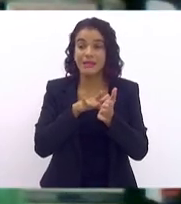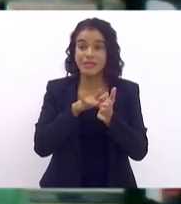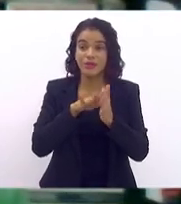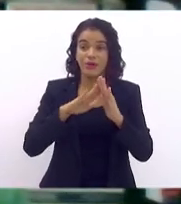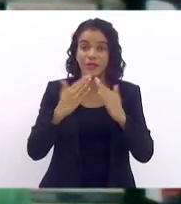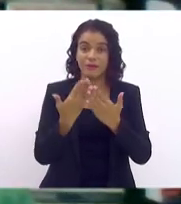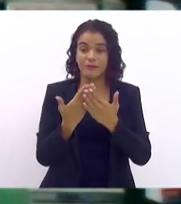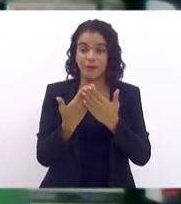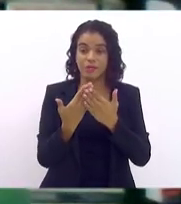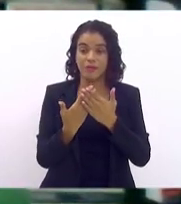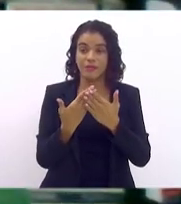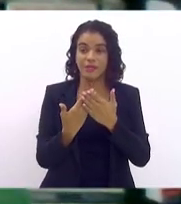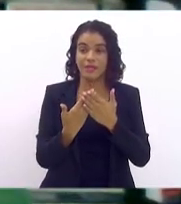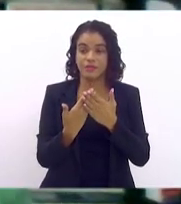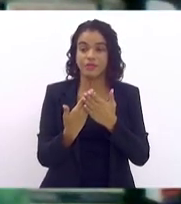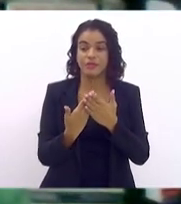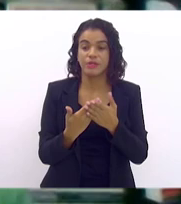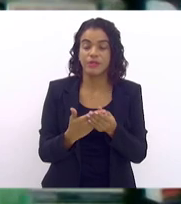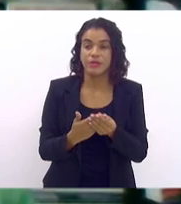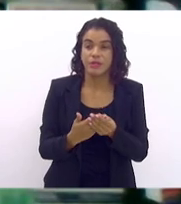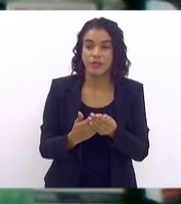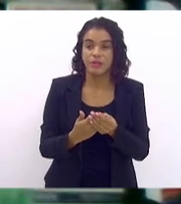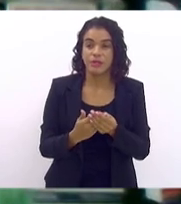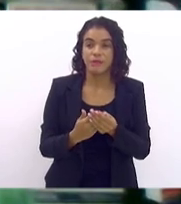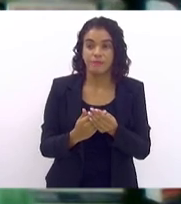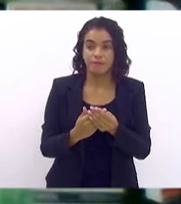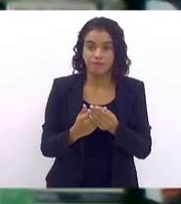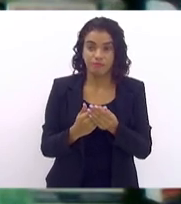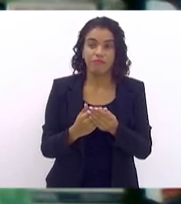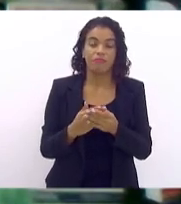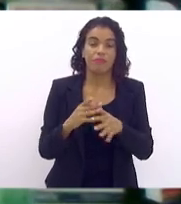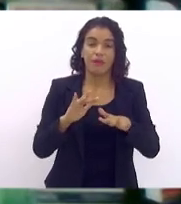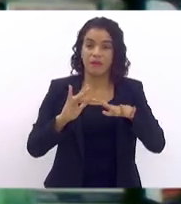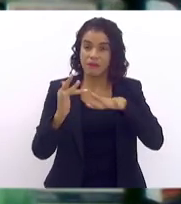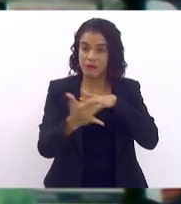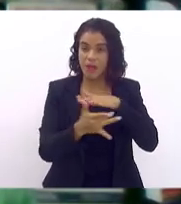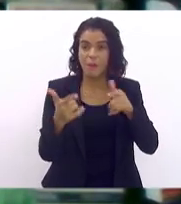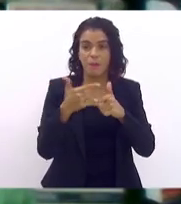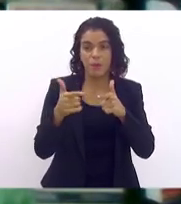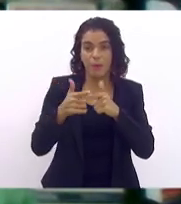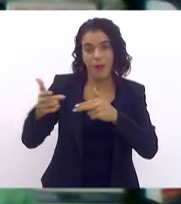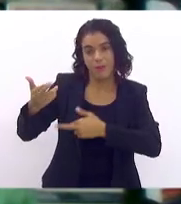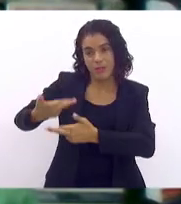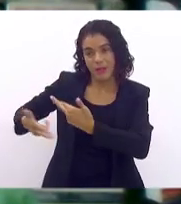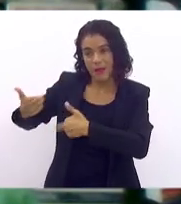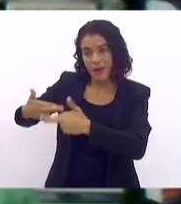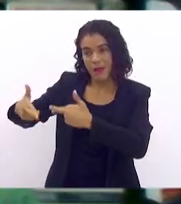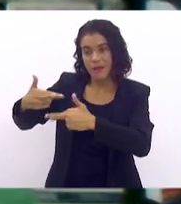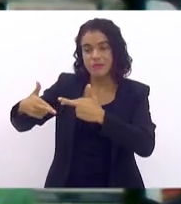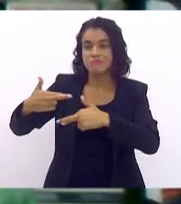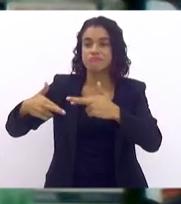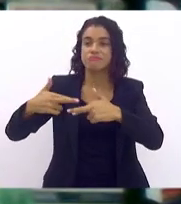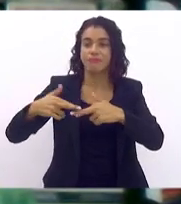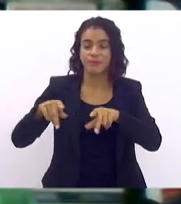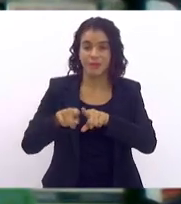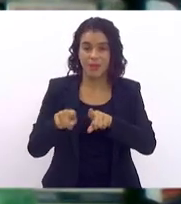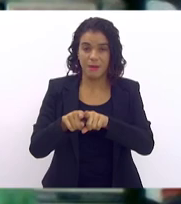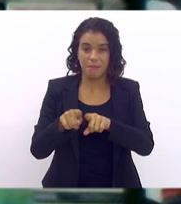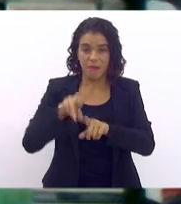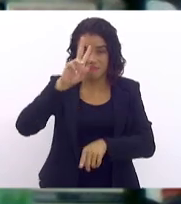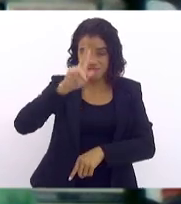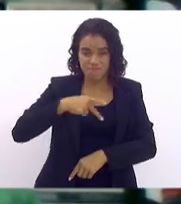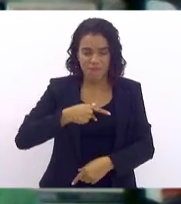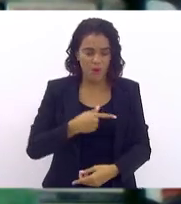tem tudo isso. Pode ter sim exclusão, né, social, problemas de relacionamento, essa automutilação,